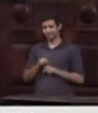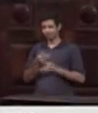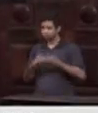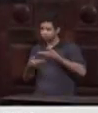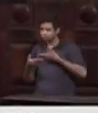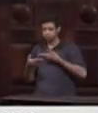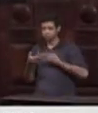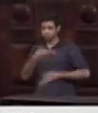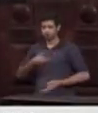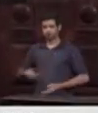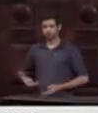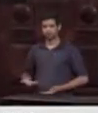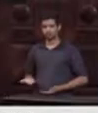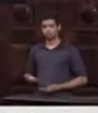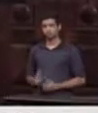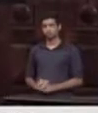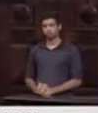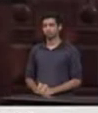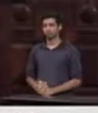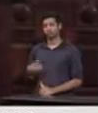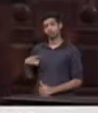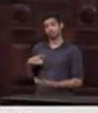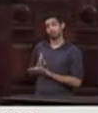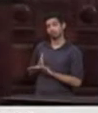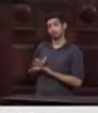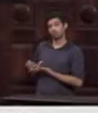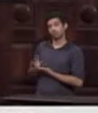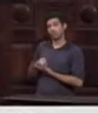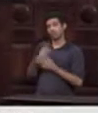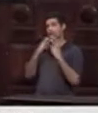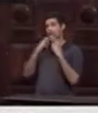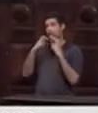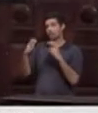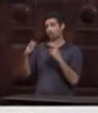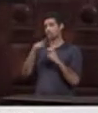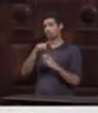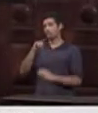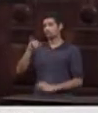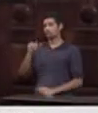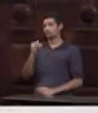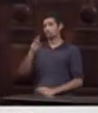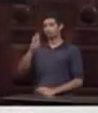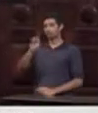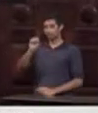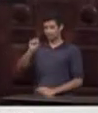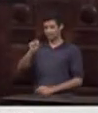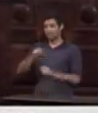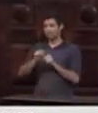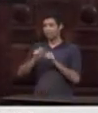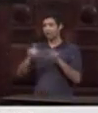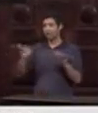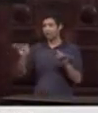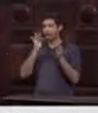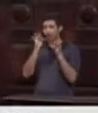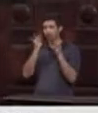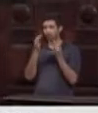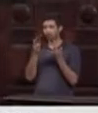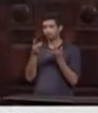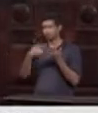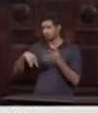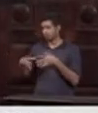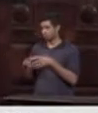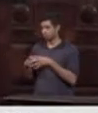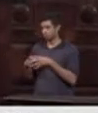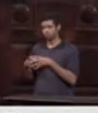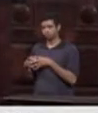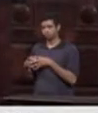governo. Com a eclosão do escândalo da JBS, o nosso entendimento é que o partido não deveria